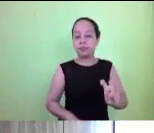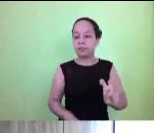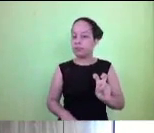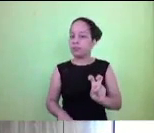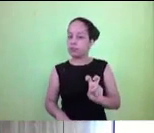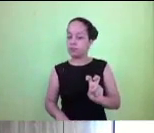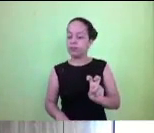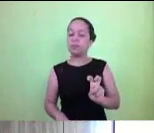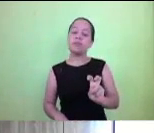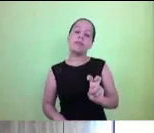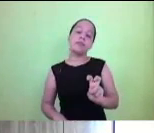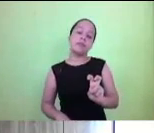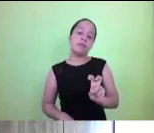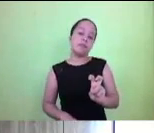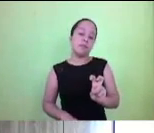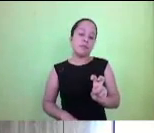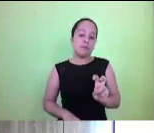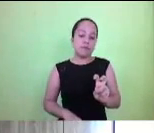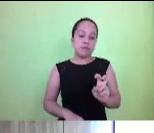5.